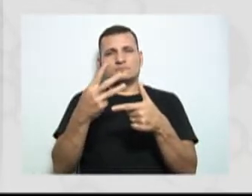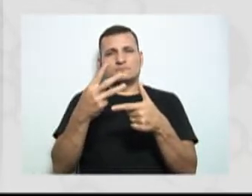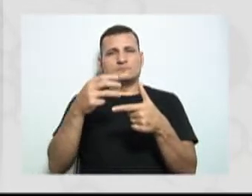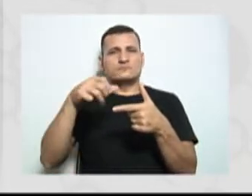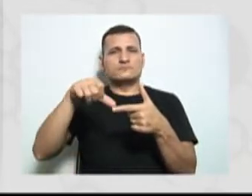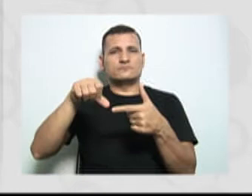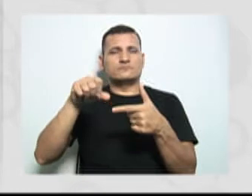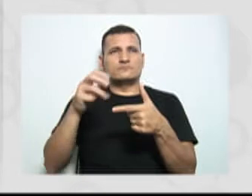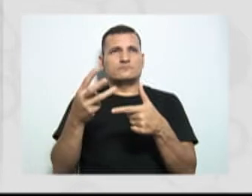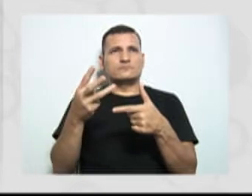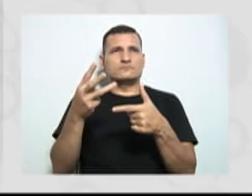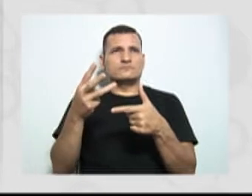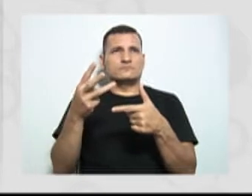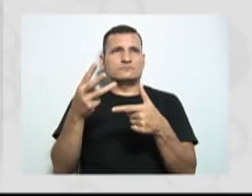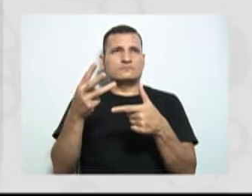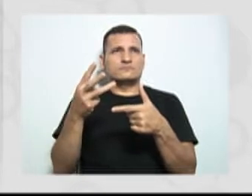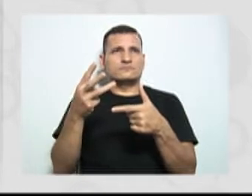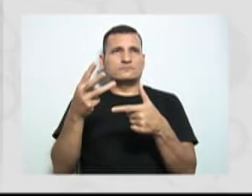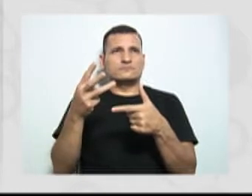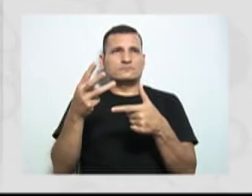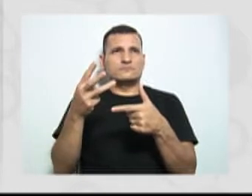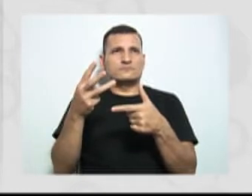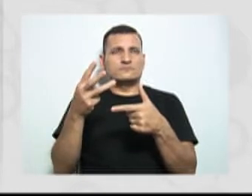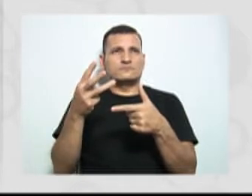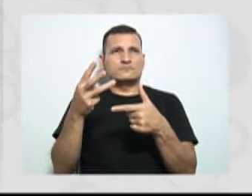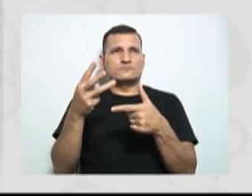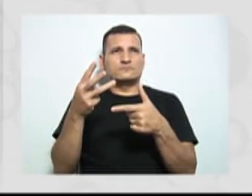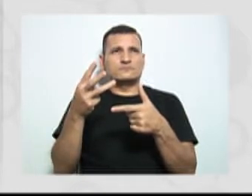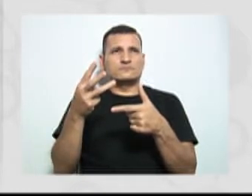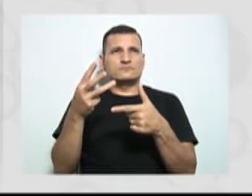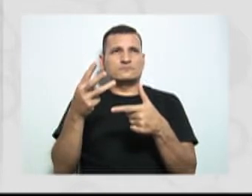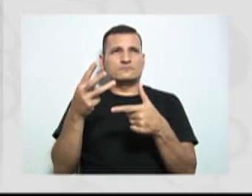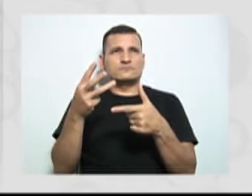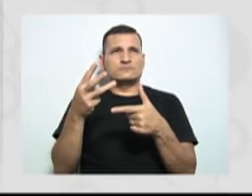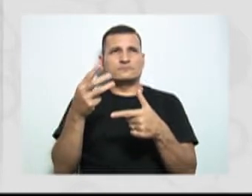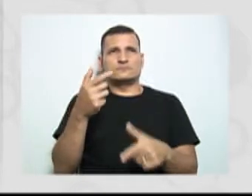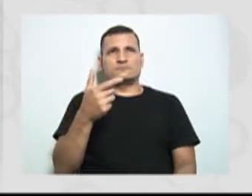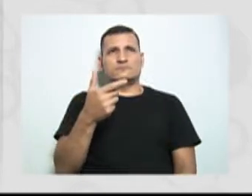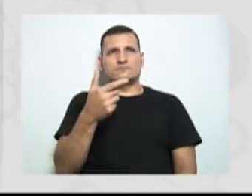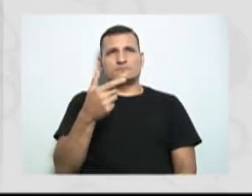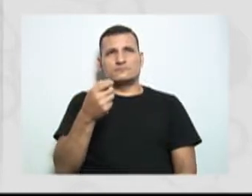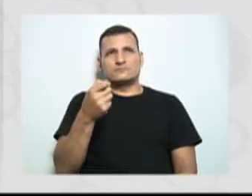0,393. Vamos Nós dividir temos aqui. um preço de venda no valor de 20 mil, certo? Isso.